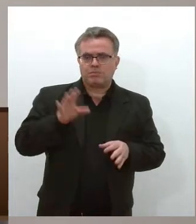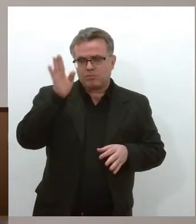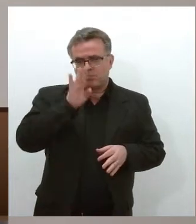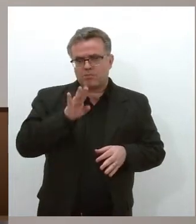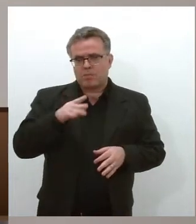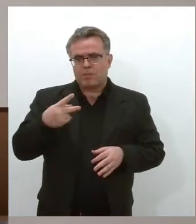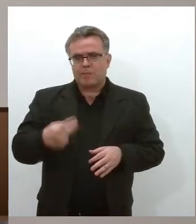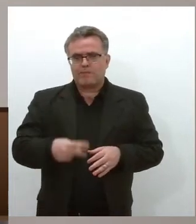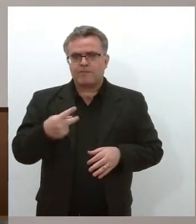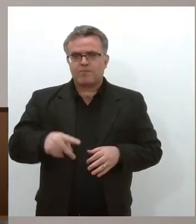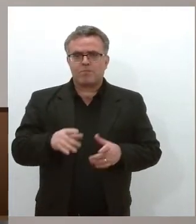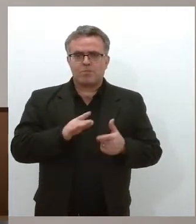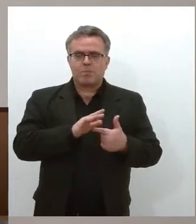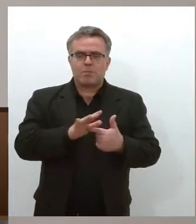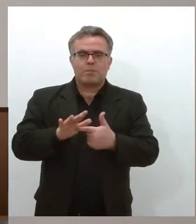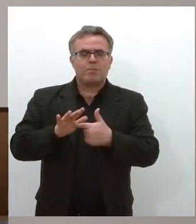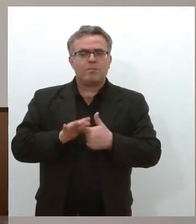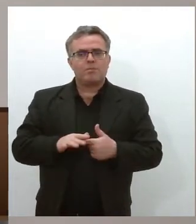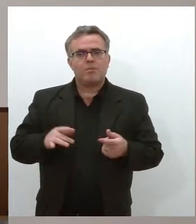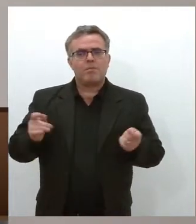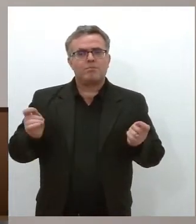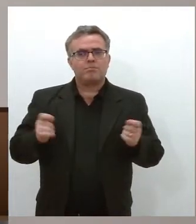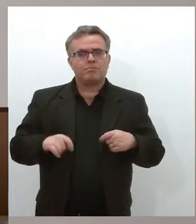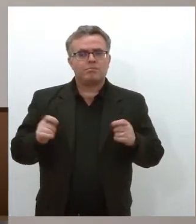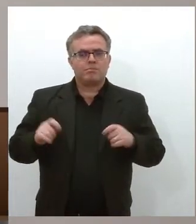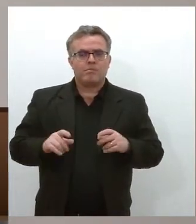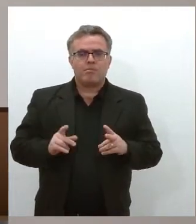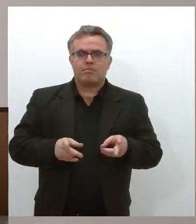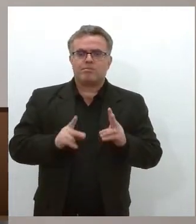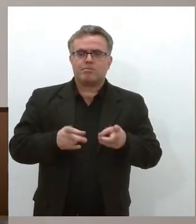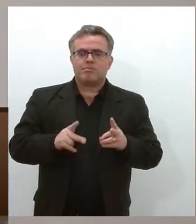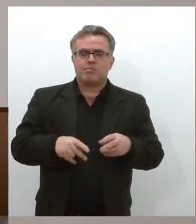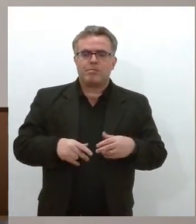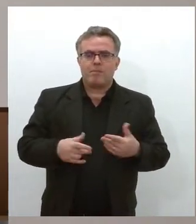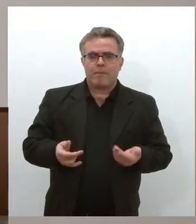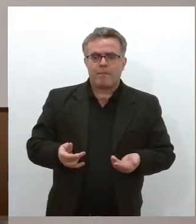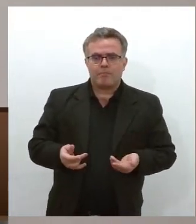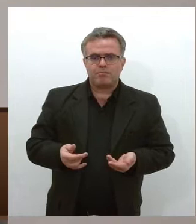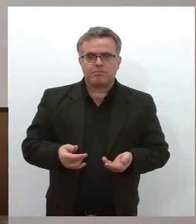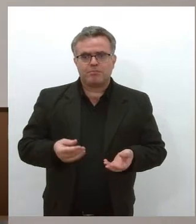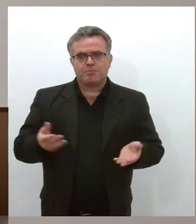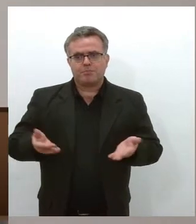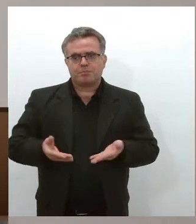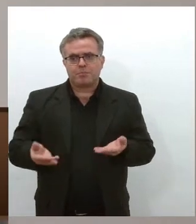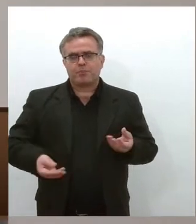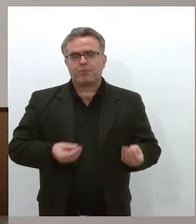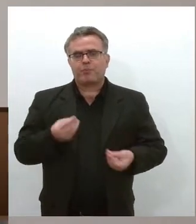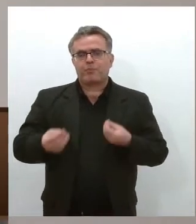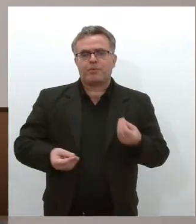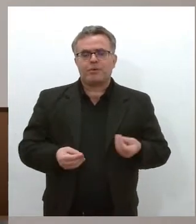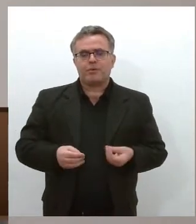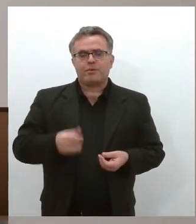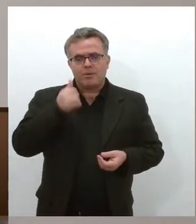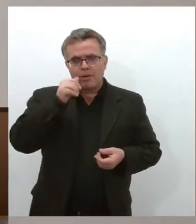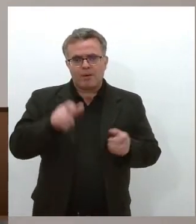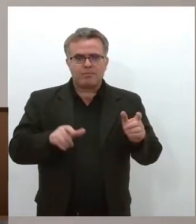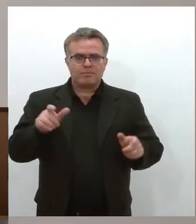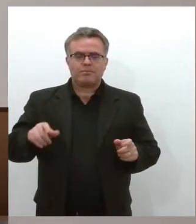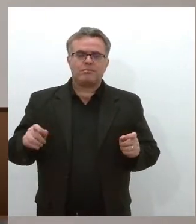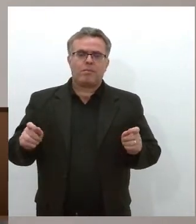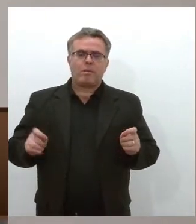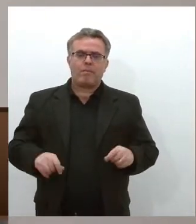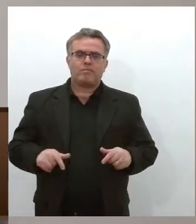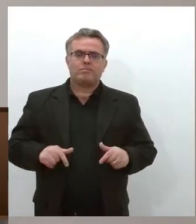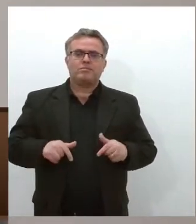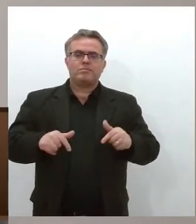parcela significativa e muito expressiva de mãe solo. Hoje em dia nós temos sim essas mulheres que dão conta, que são as